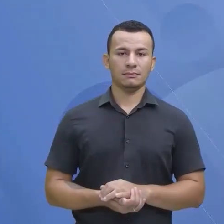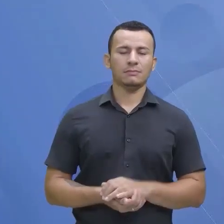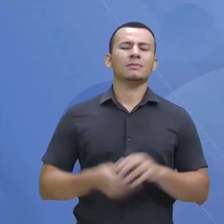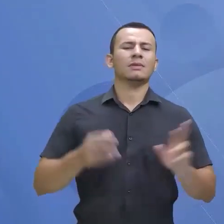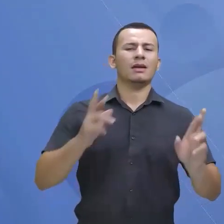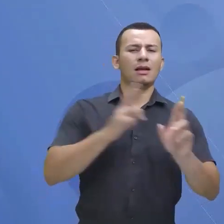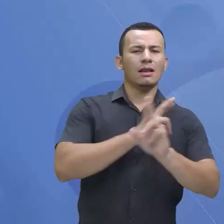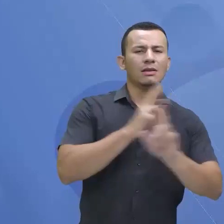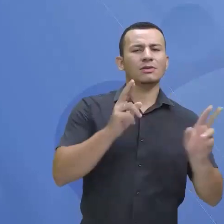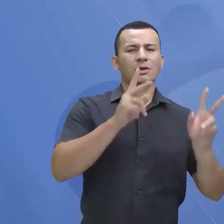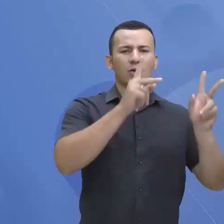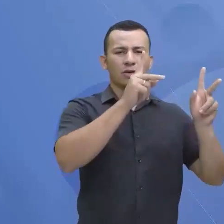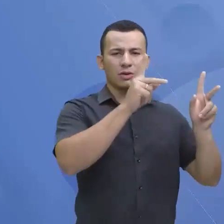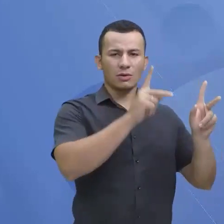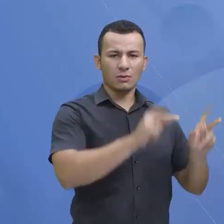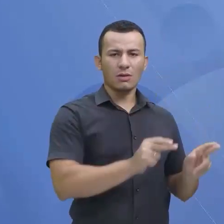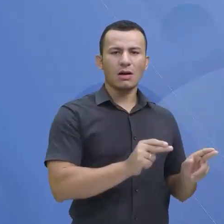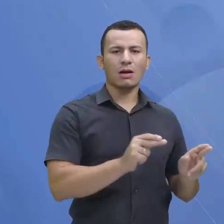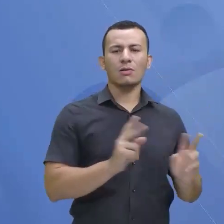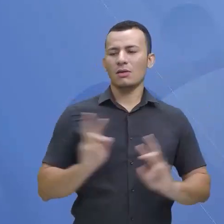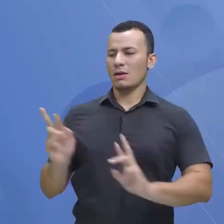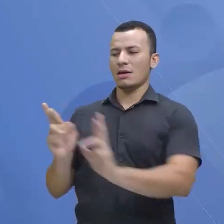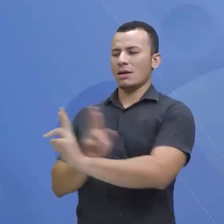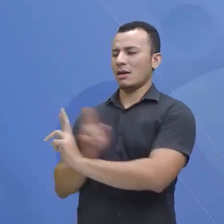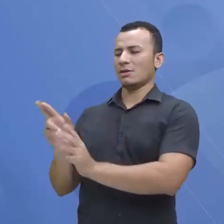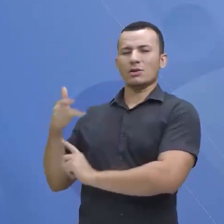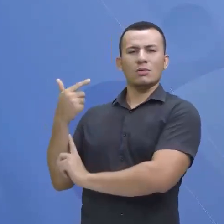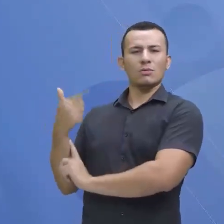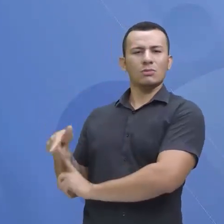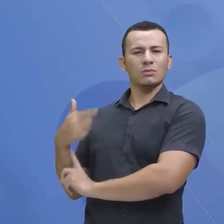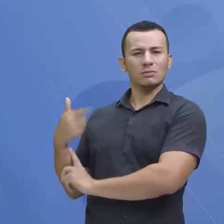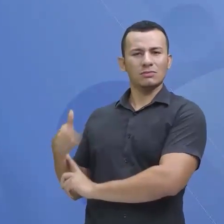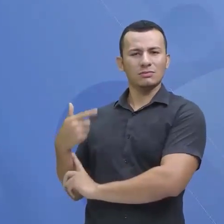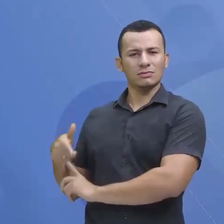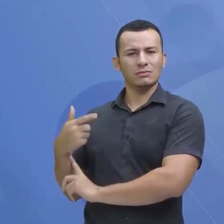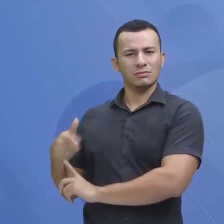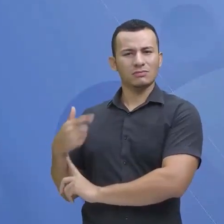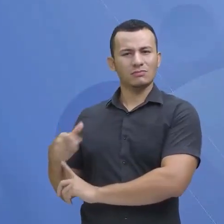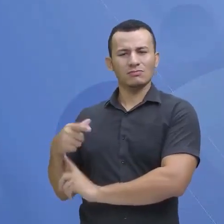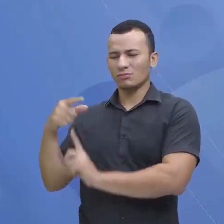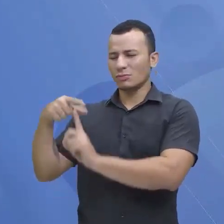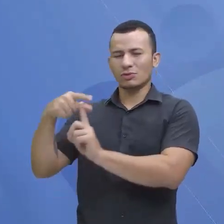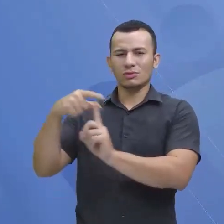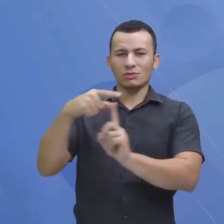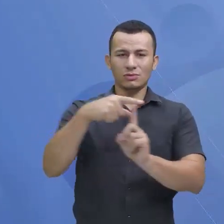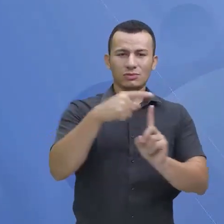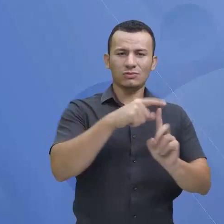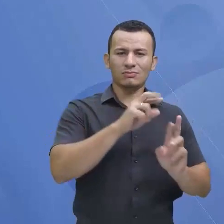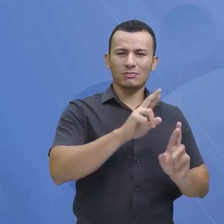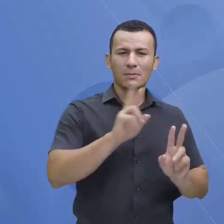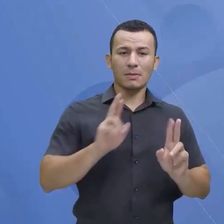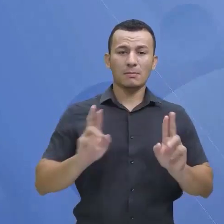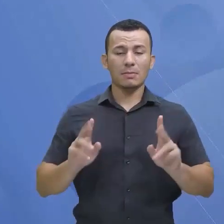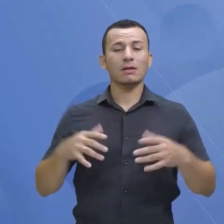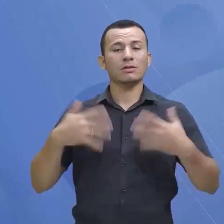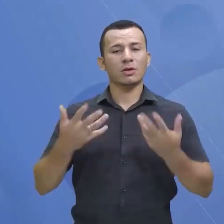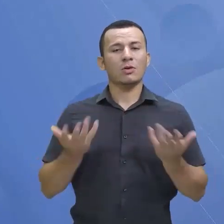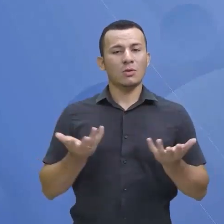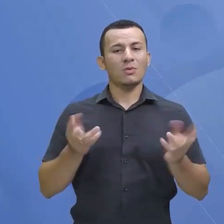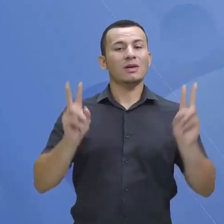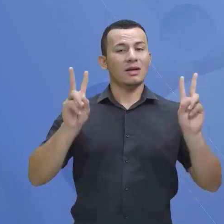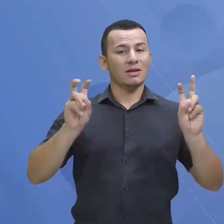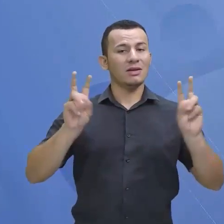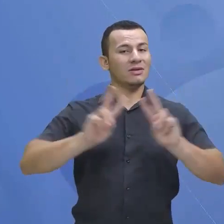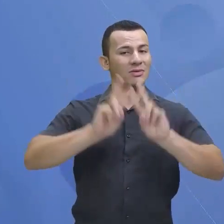Relações de igualdade, sem relação de igualdade, de diferença. Isso foi tudo que você